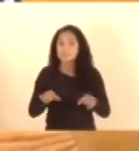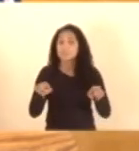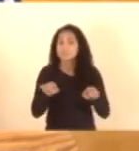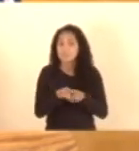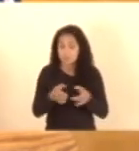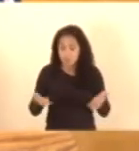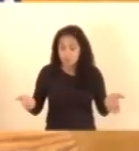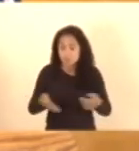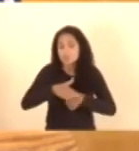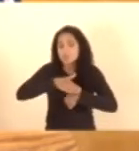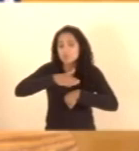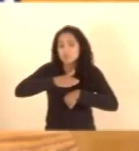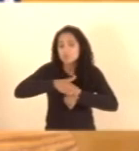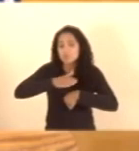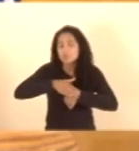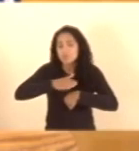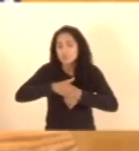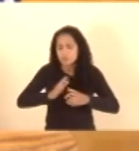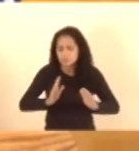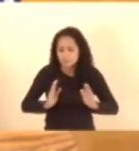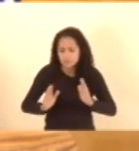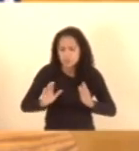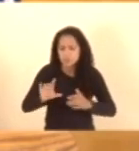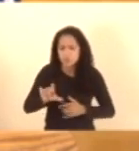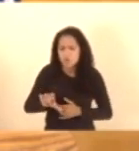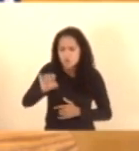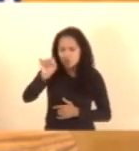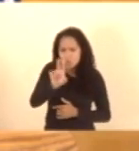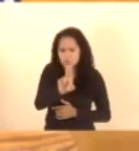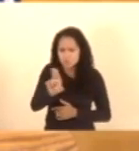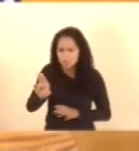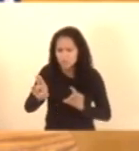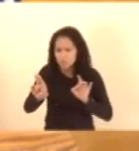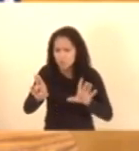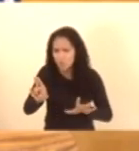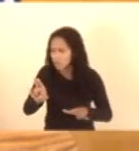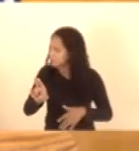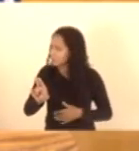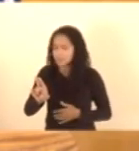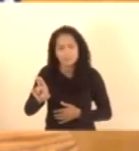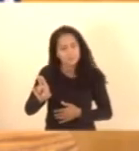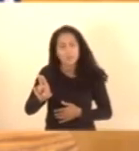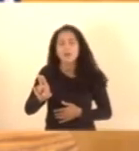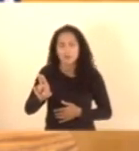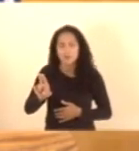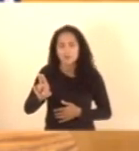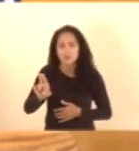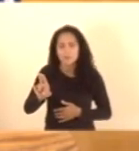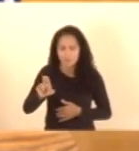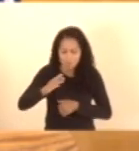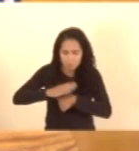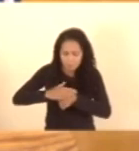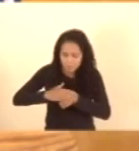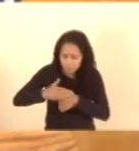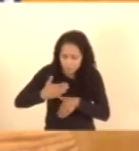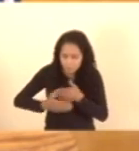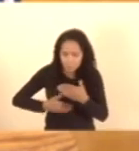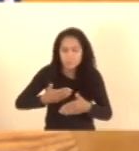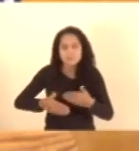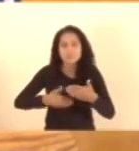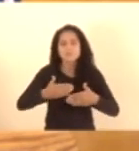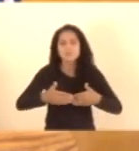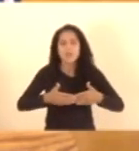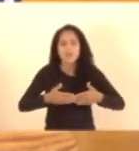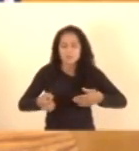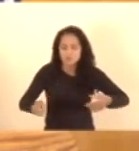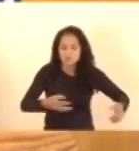este momento não se resume à escolha de um nome. É a coroação de um processo de reconstrução da